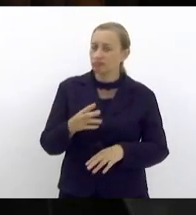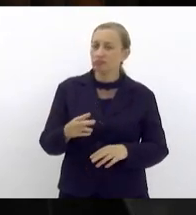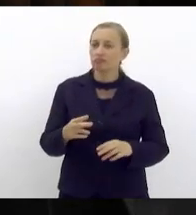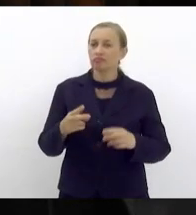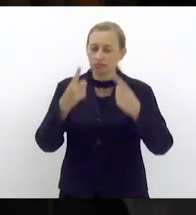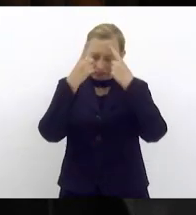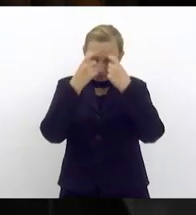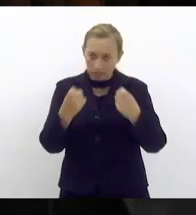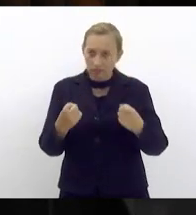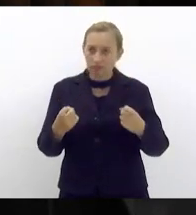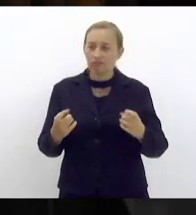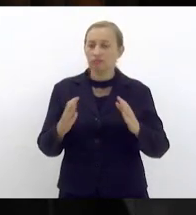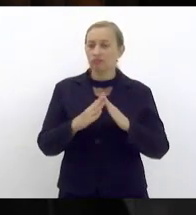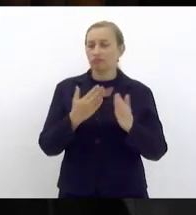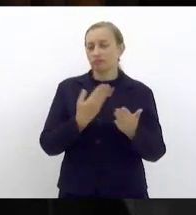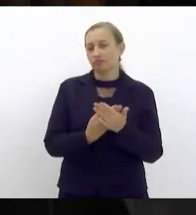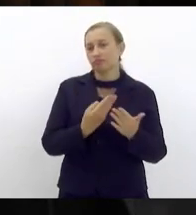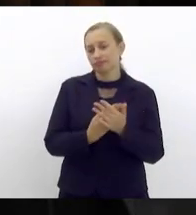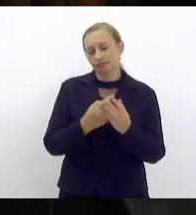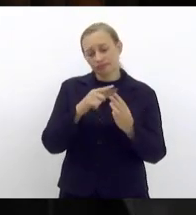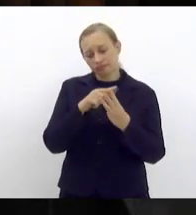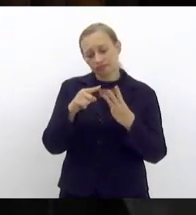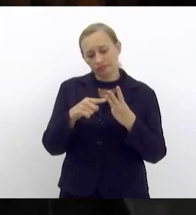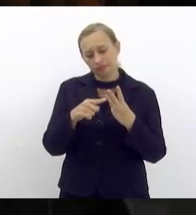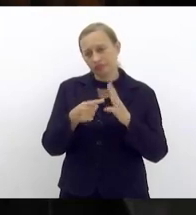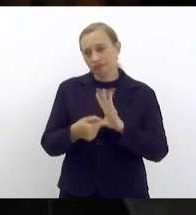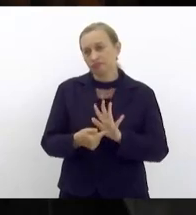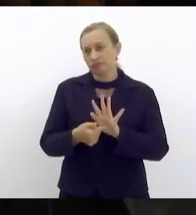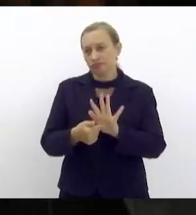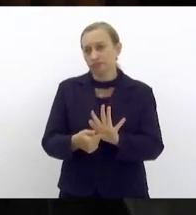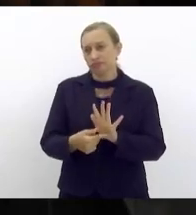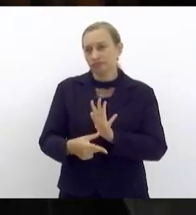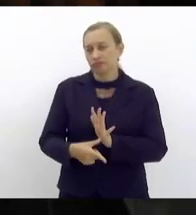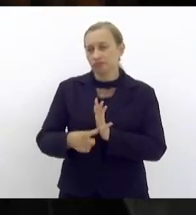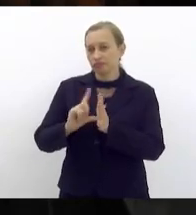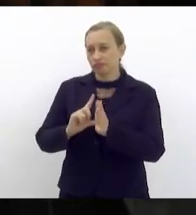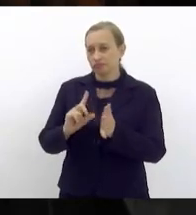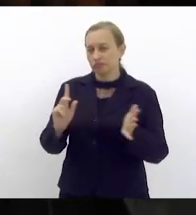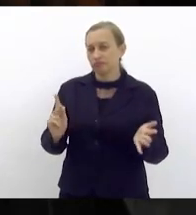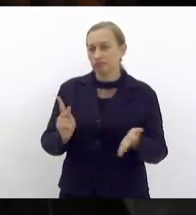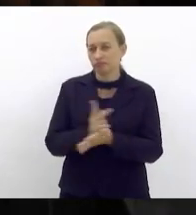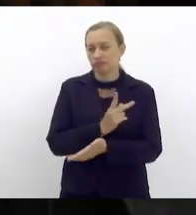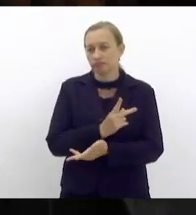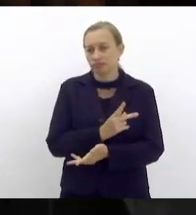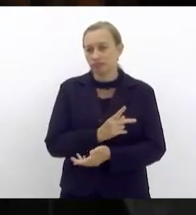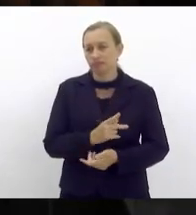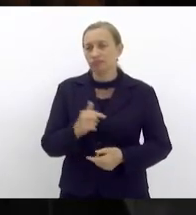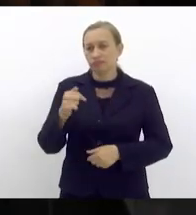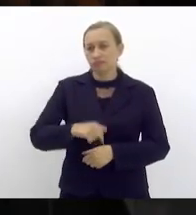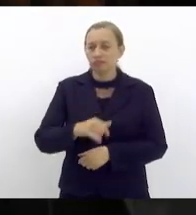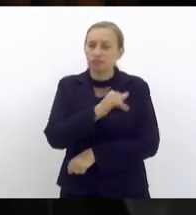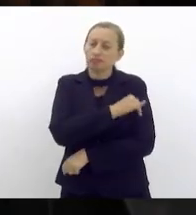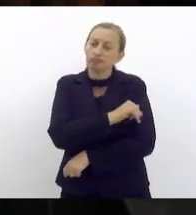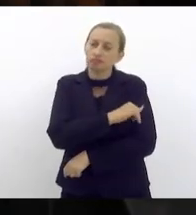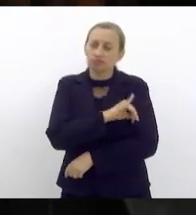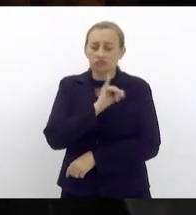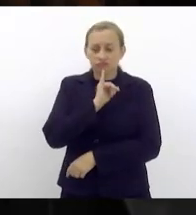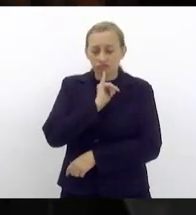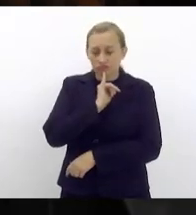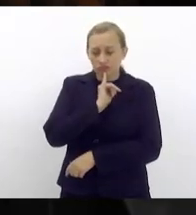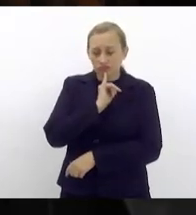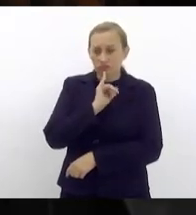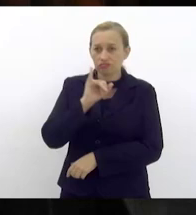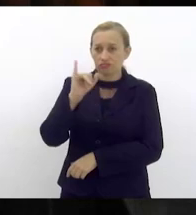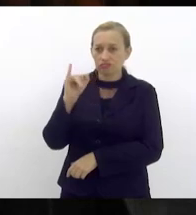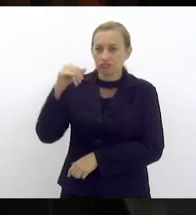nos três sinais foram dados antes da coisa acontecer aqui no Rio de Janeiro felizmente a